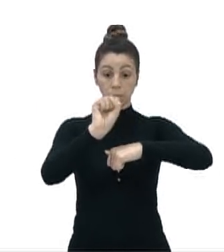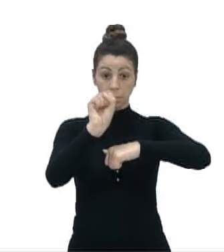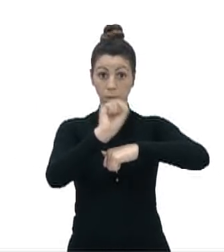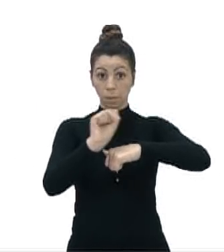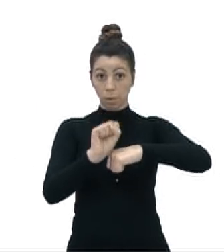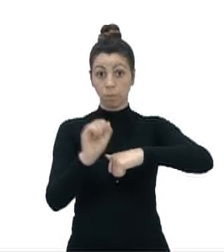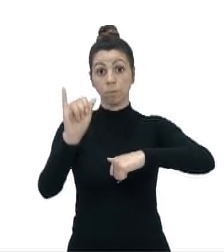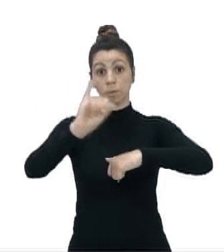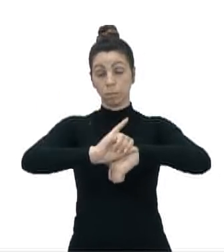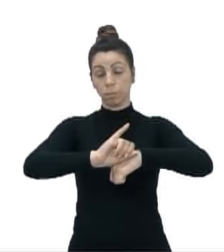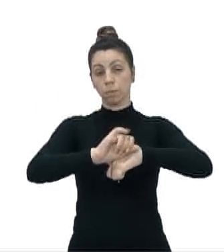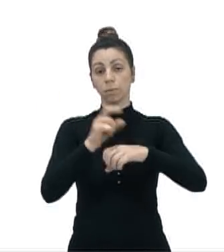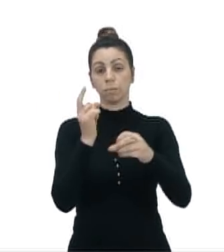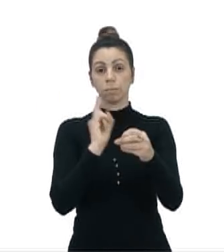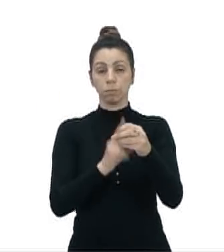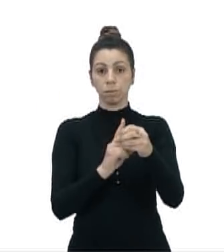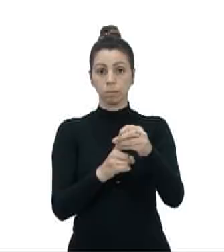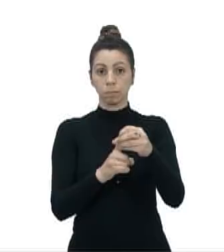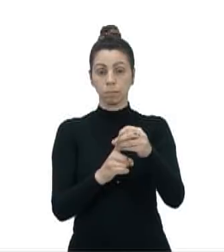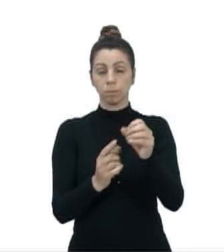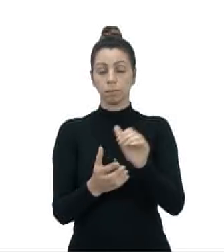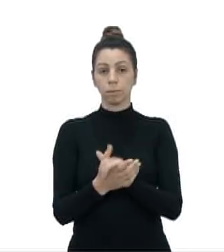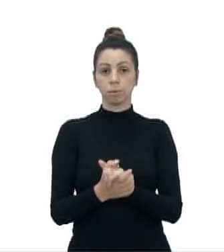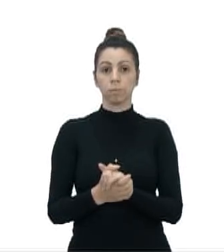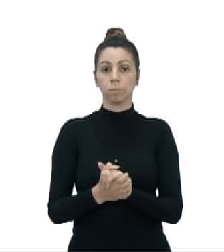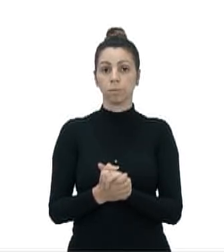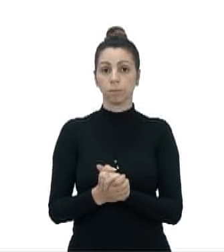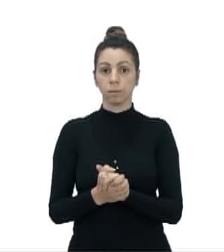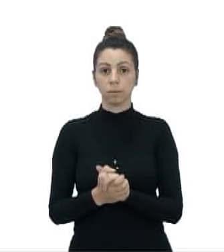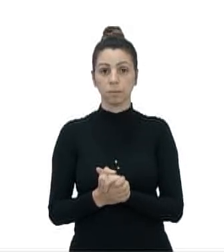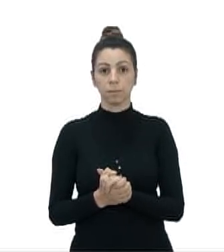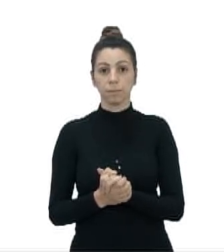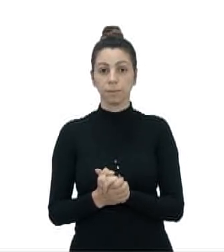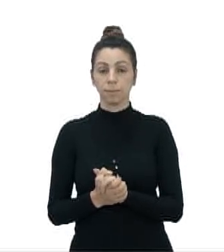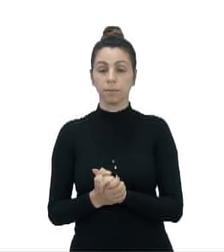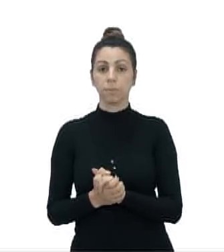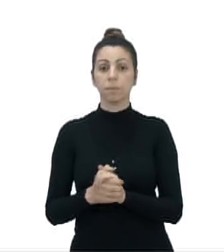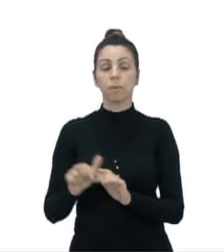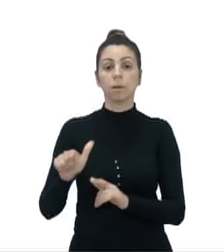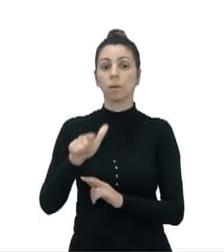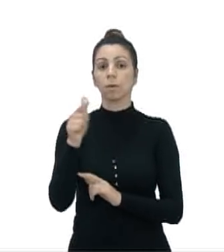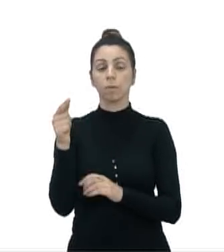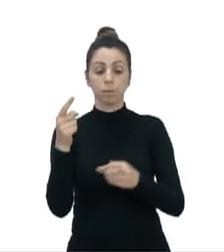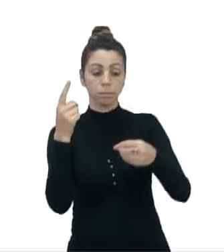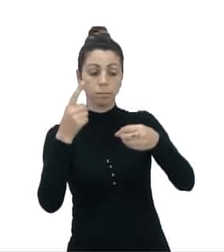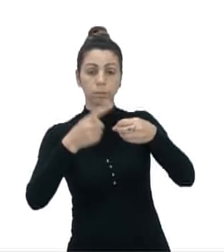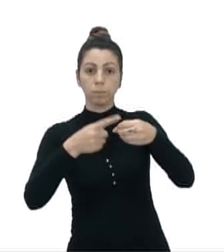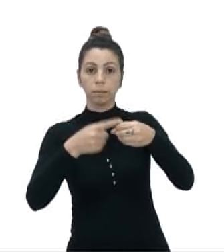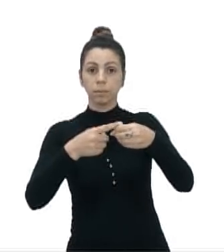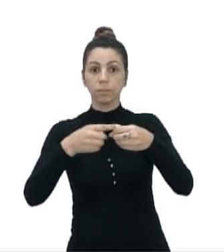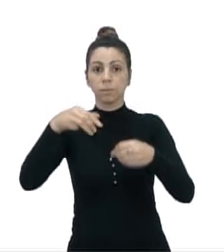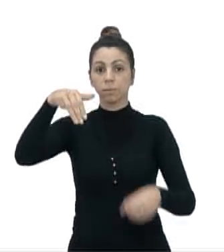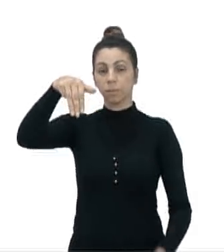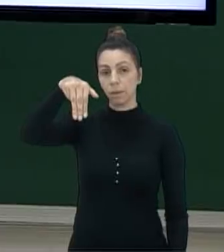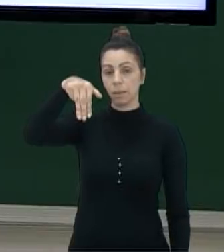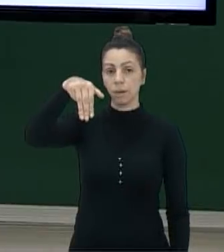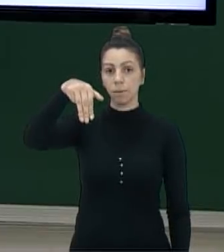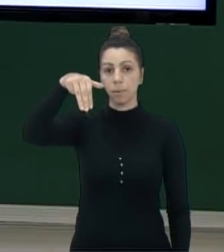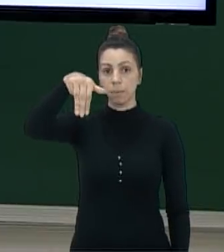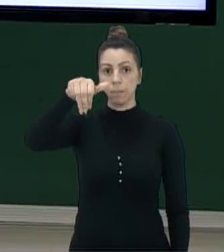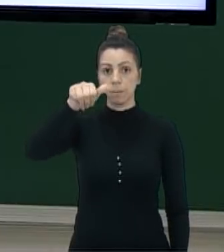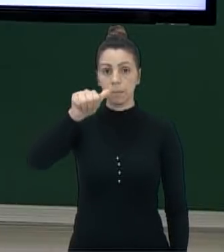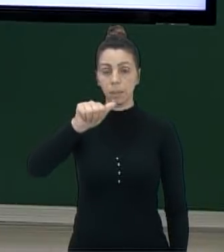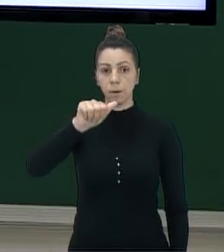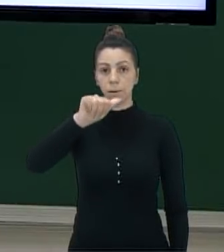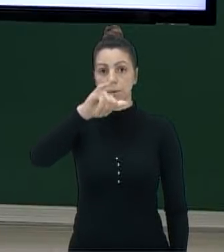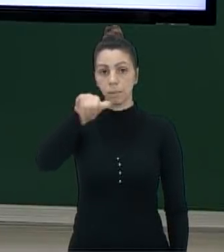S, né? Da cidade de Seropédica, e M, uma região do município de Magé, aqui ó, ponto